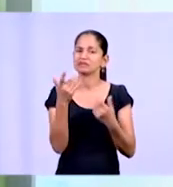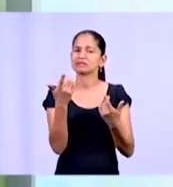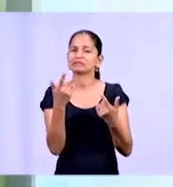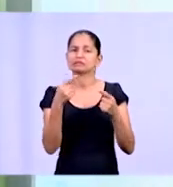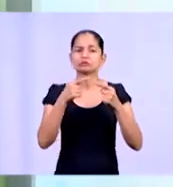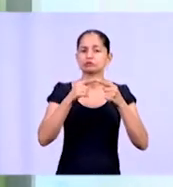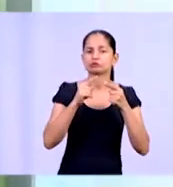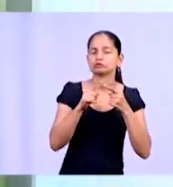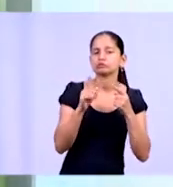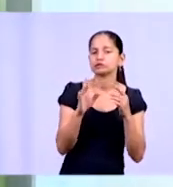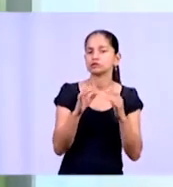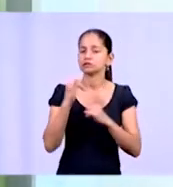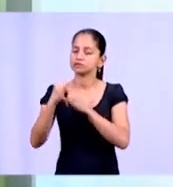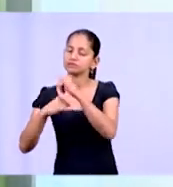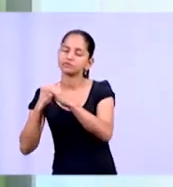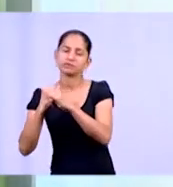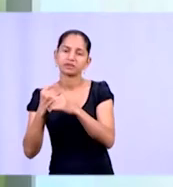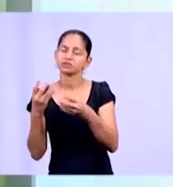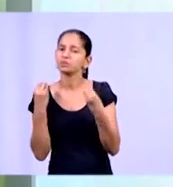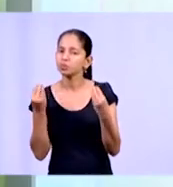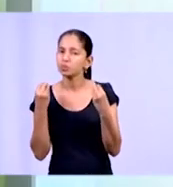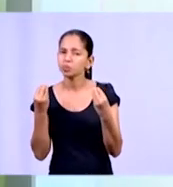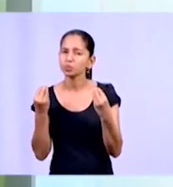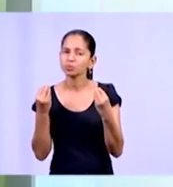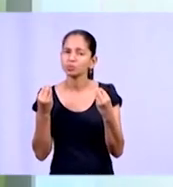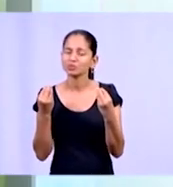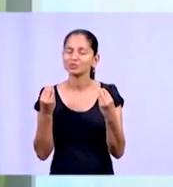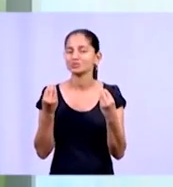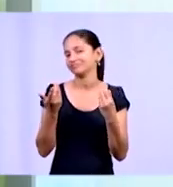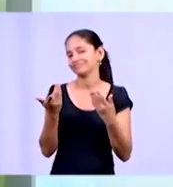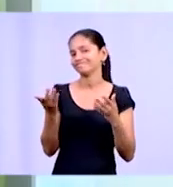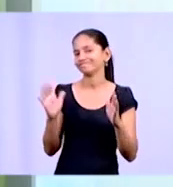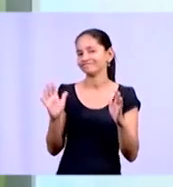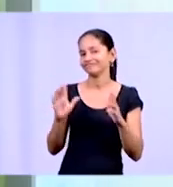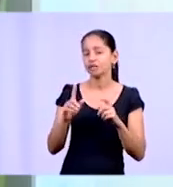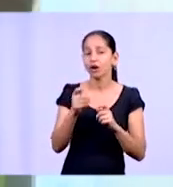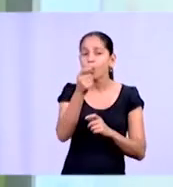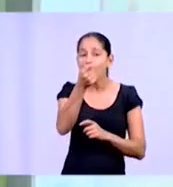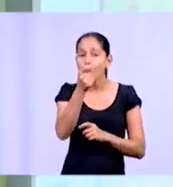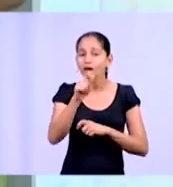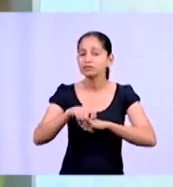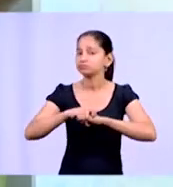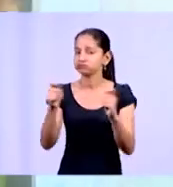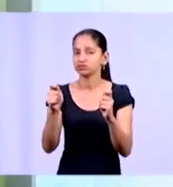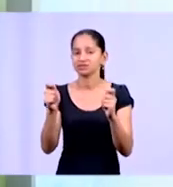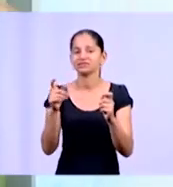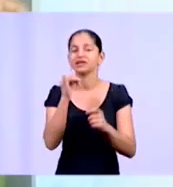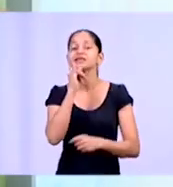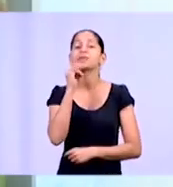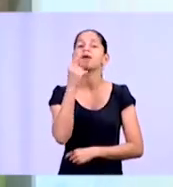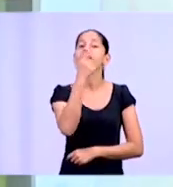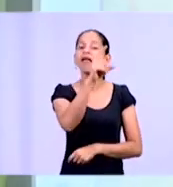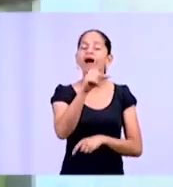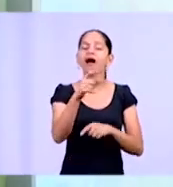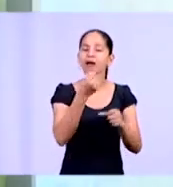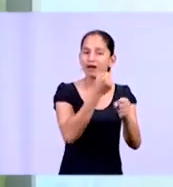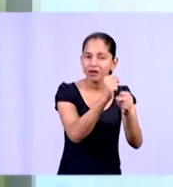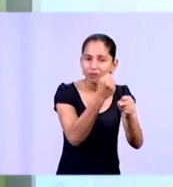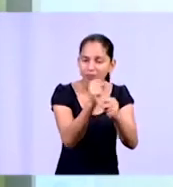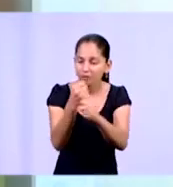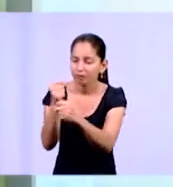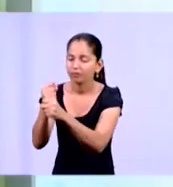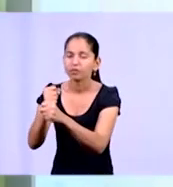sem usar, é muito difícil, sem usar recursos da informática, até aquela pessoa que trabalha na obra, aquela pessoa